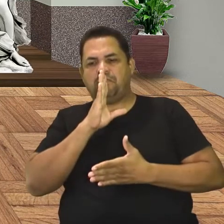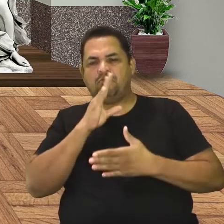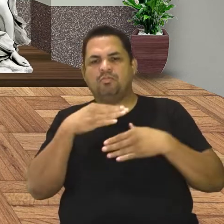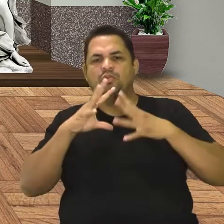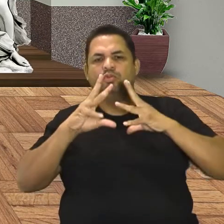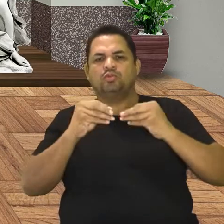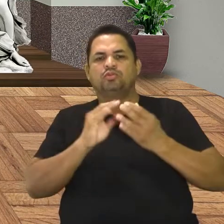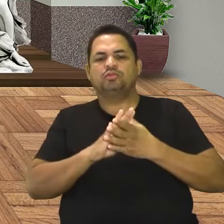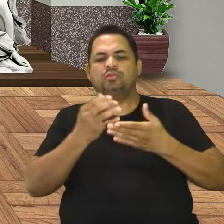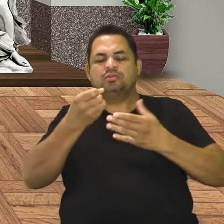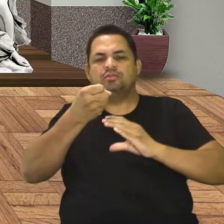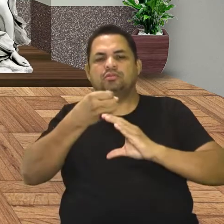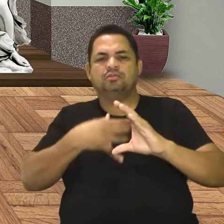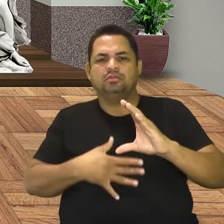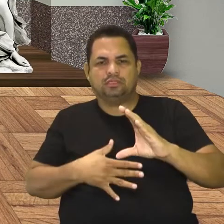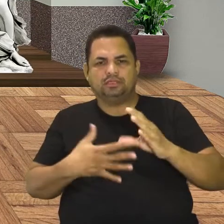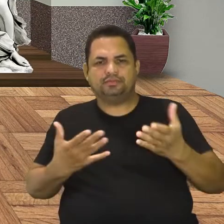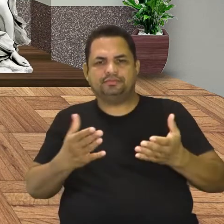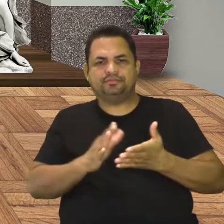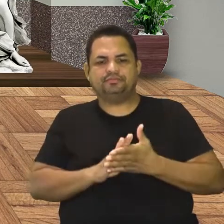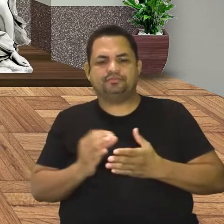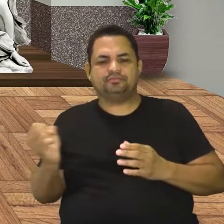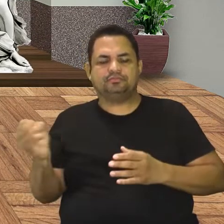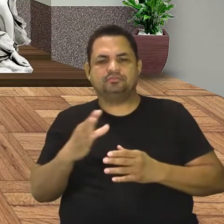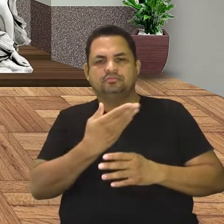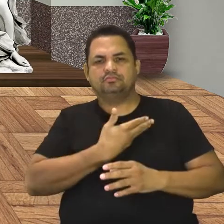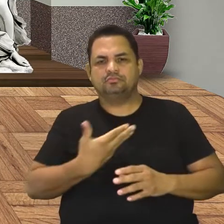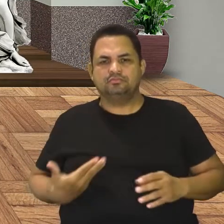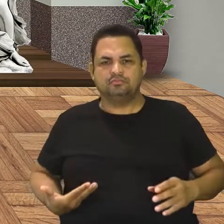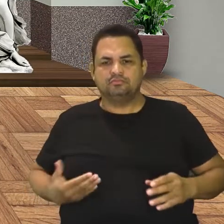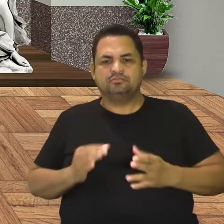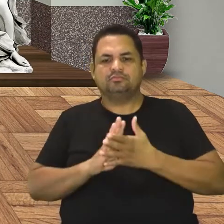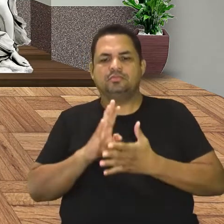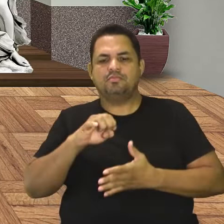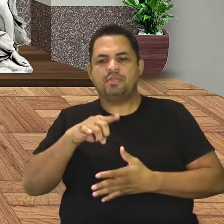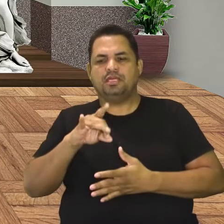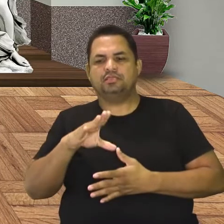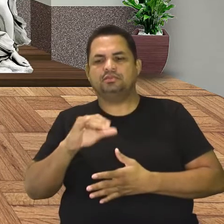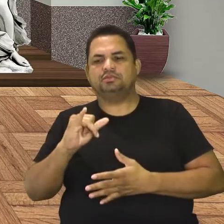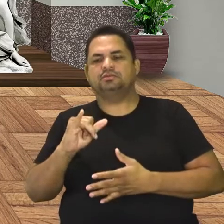isso tudo é característica desse novo governo, desse governo Médici.